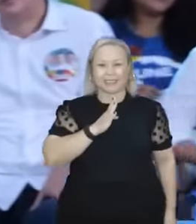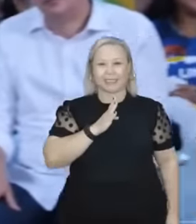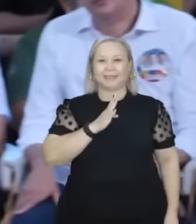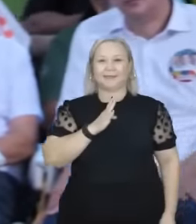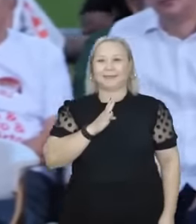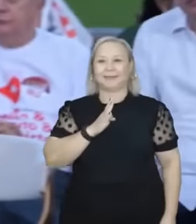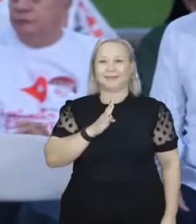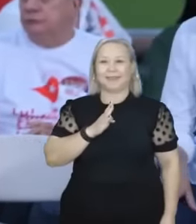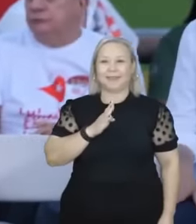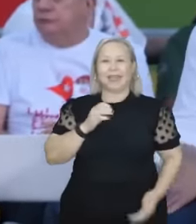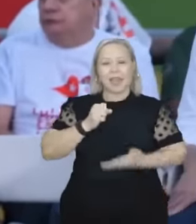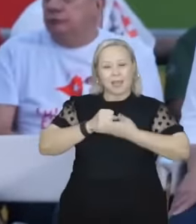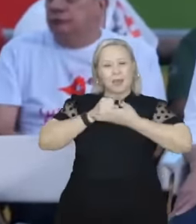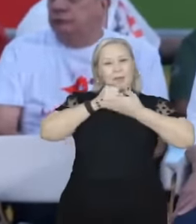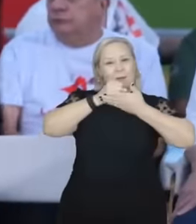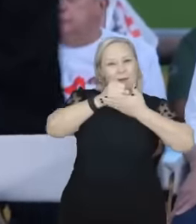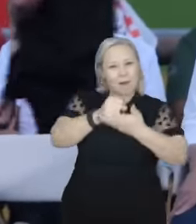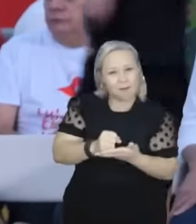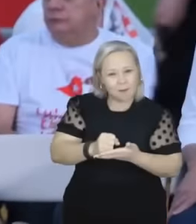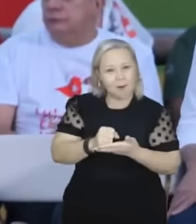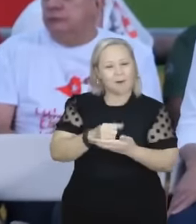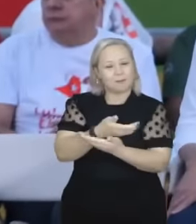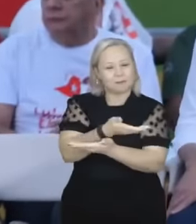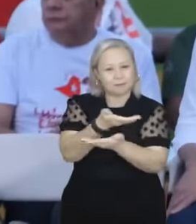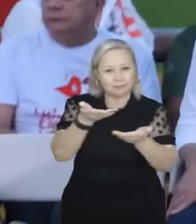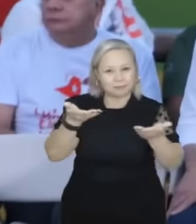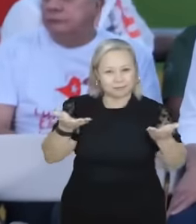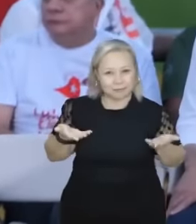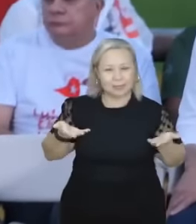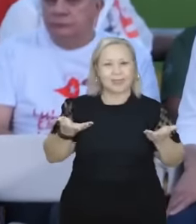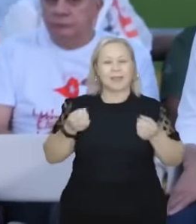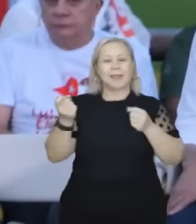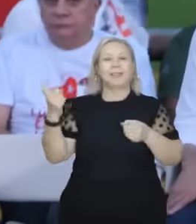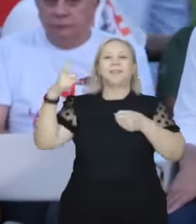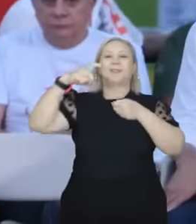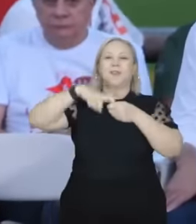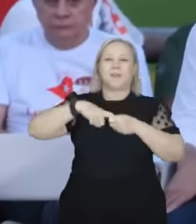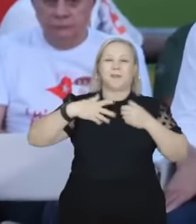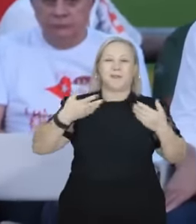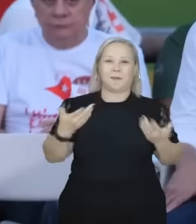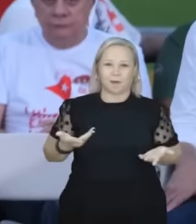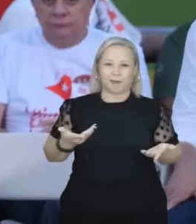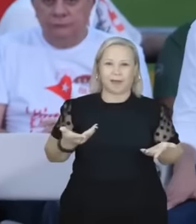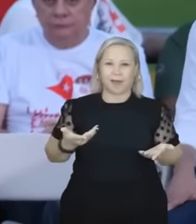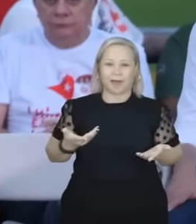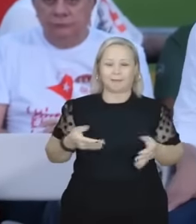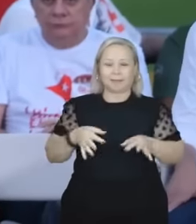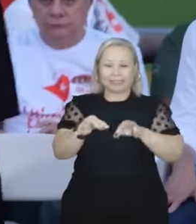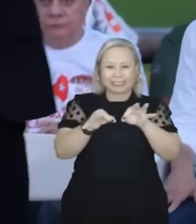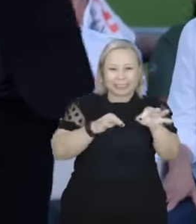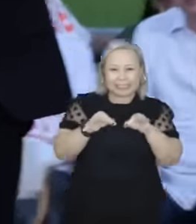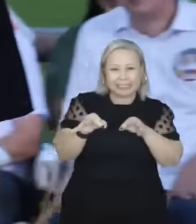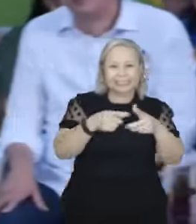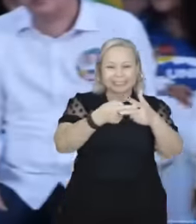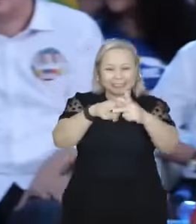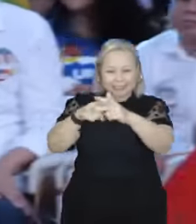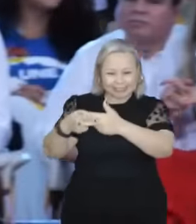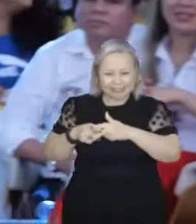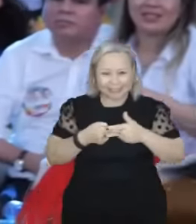vocês para a gente voltar, para a gente arrumar a casa, para a gente consertar a